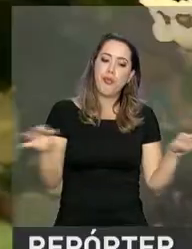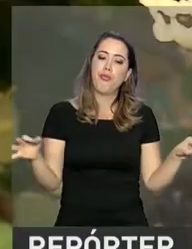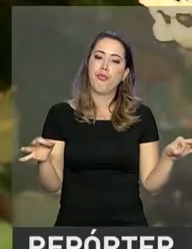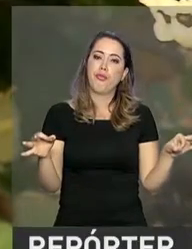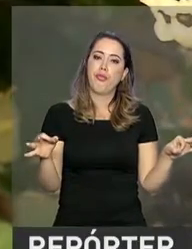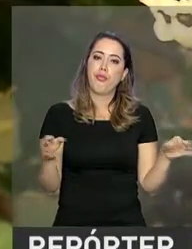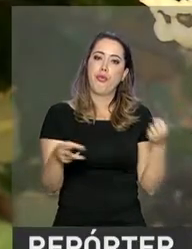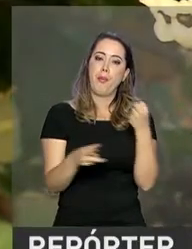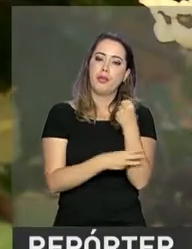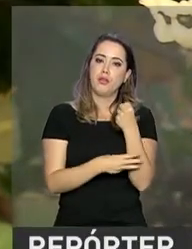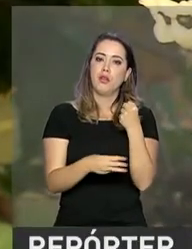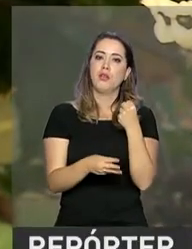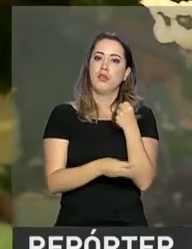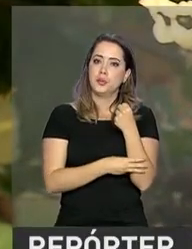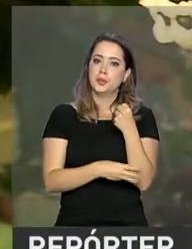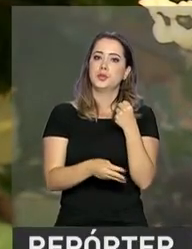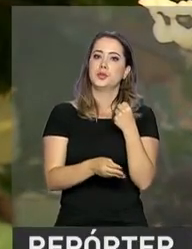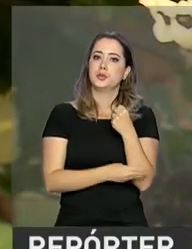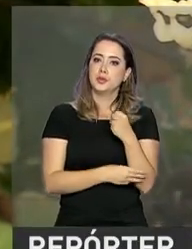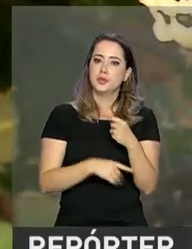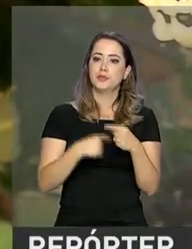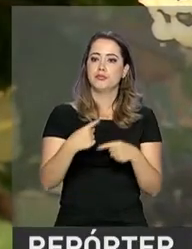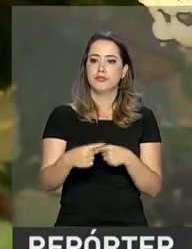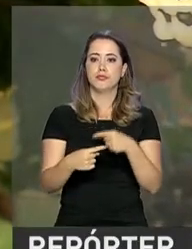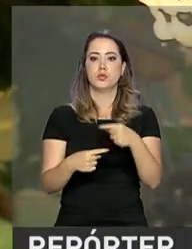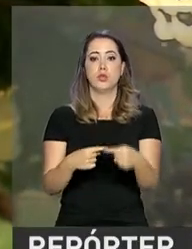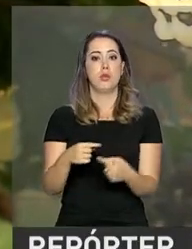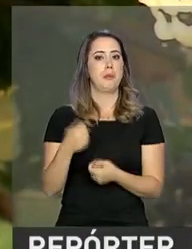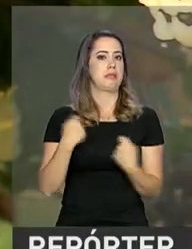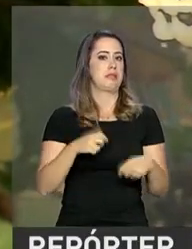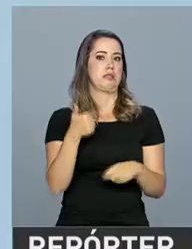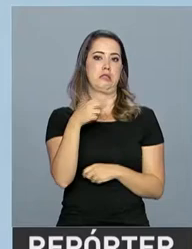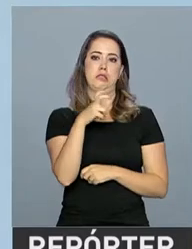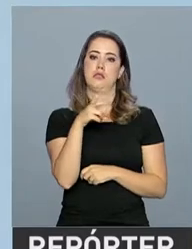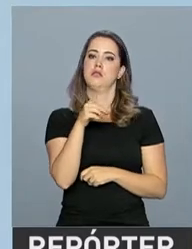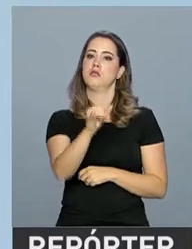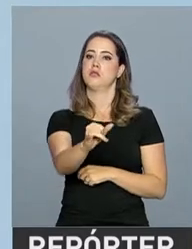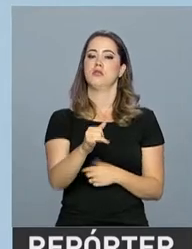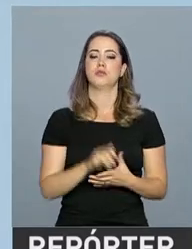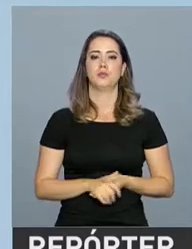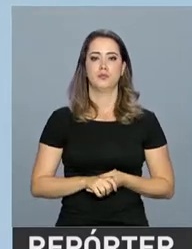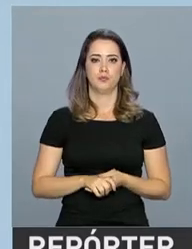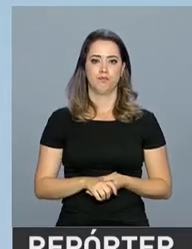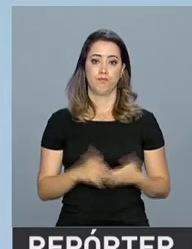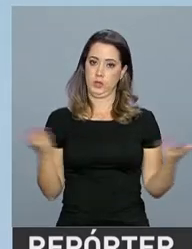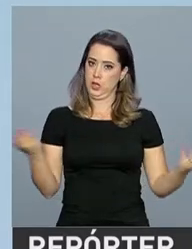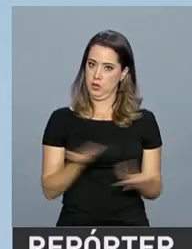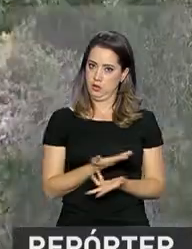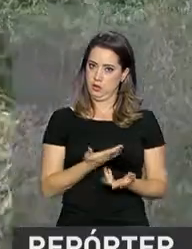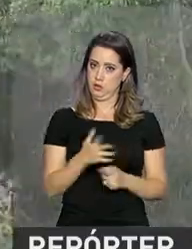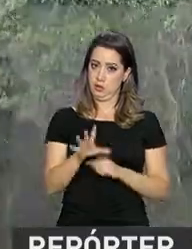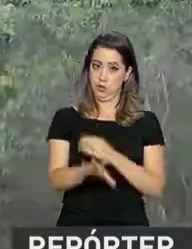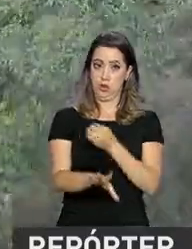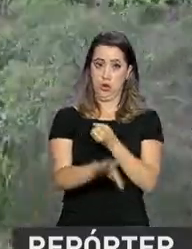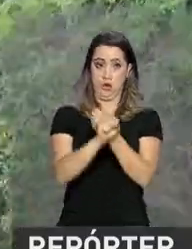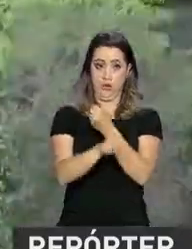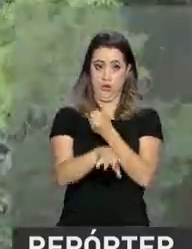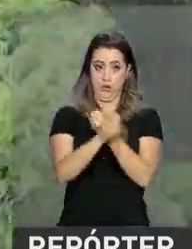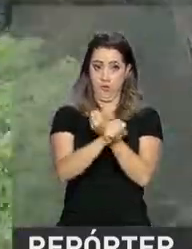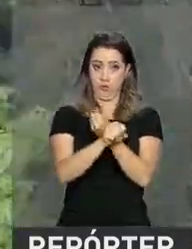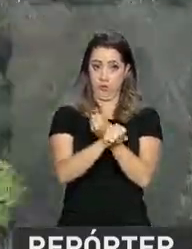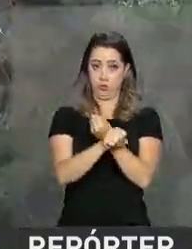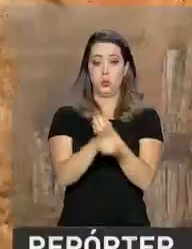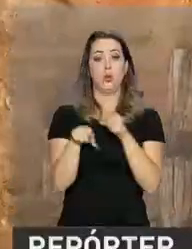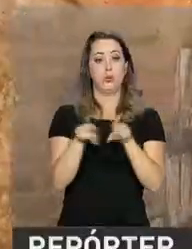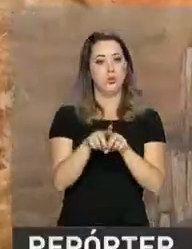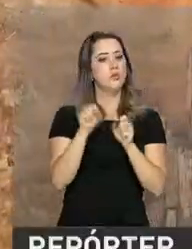da madeira com treina nós levaríamos no mínimo 15 dias as imagens produzidas pelos drones serão utilizadas juntamente